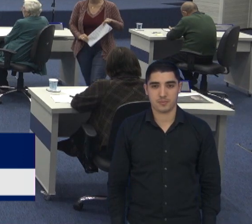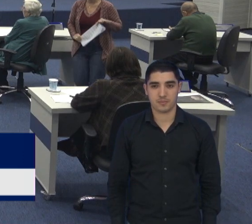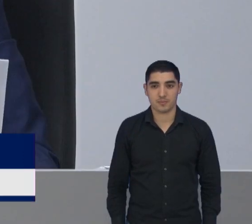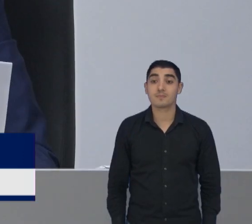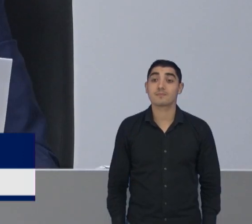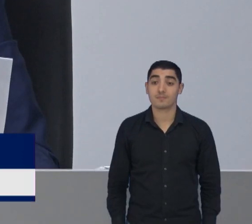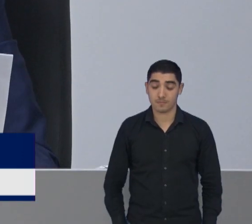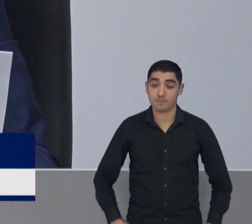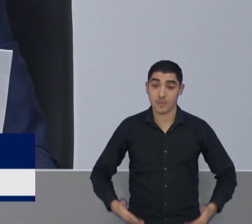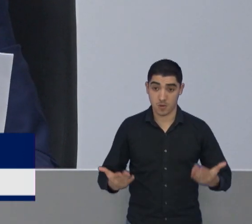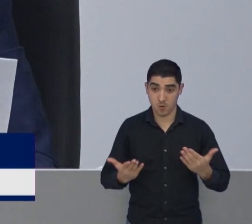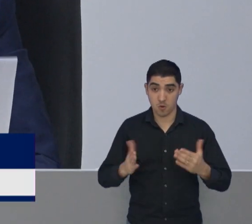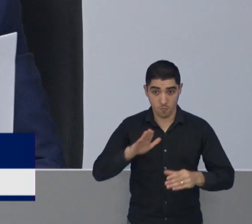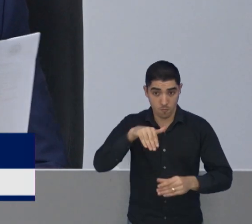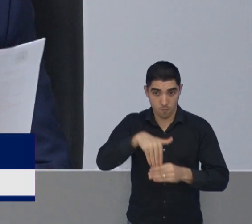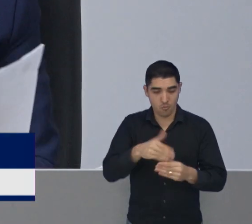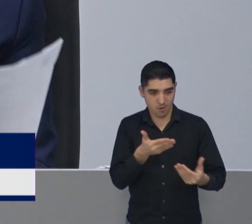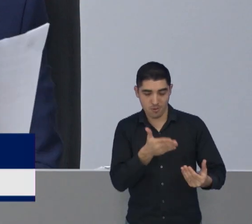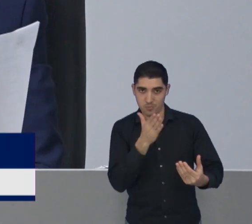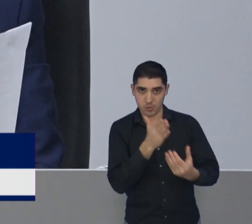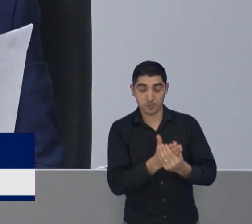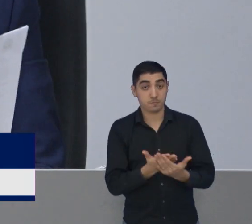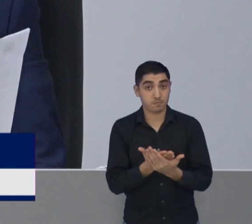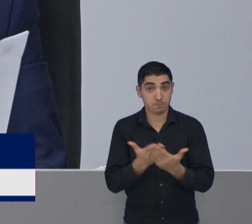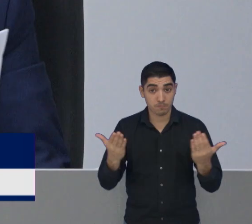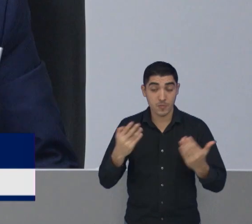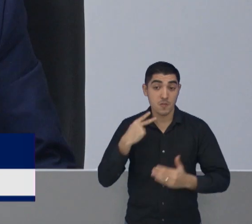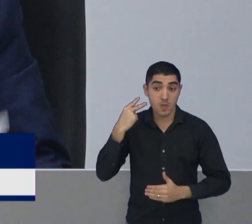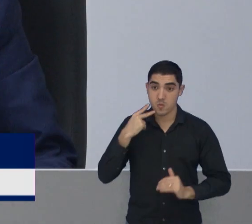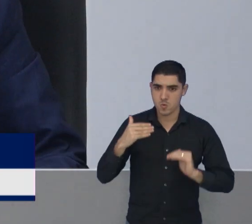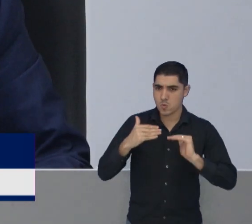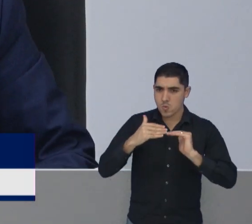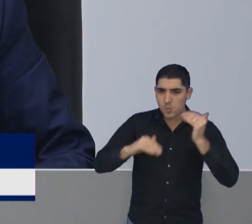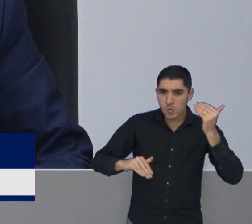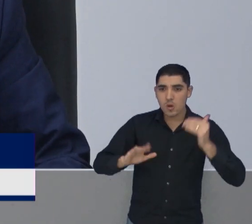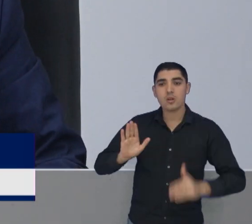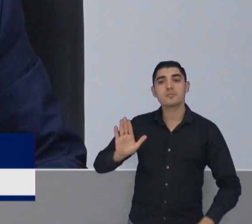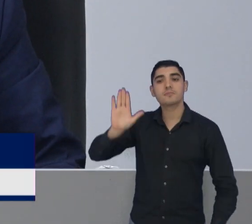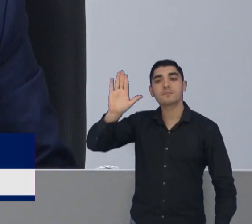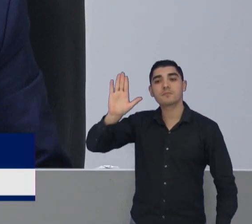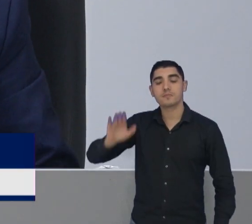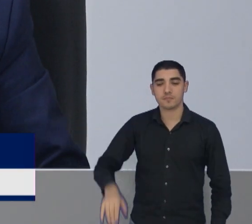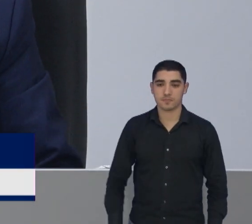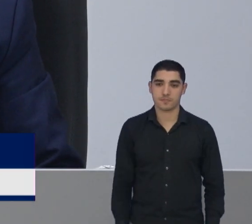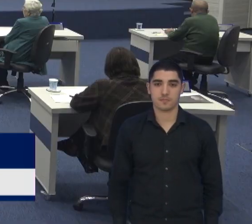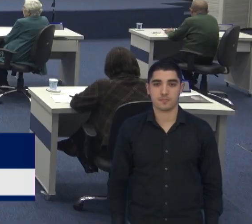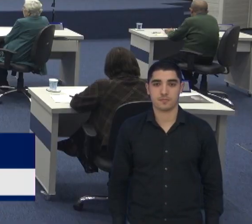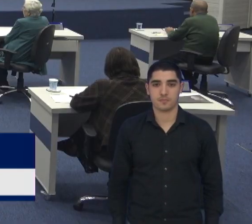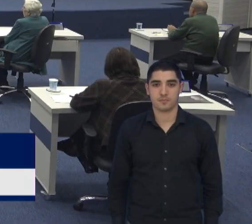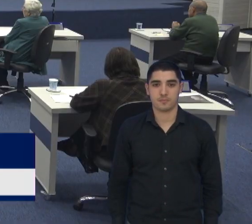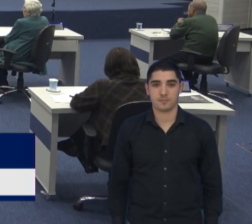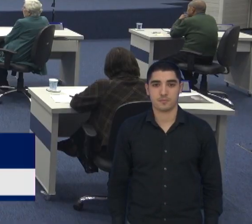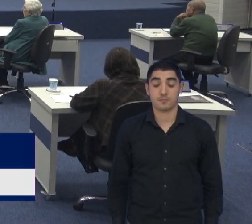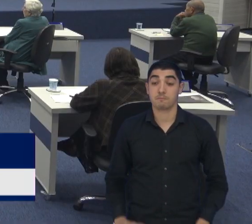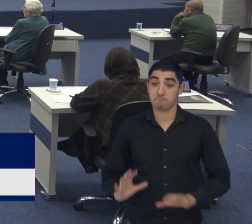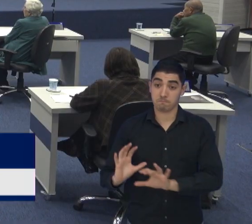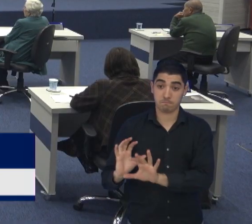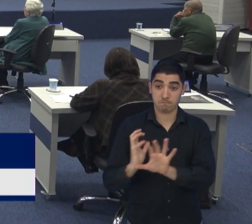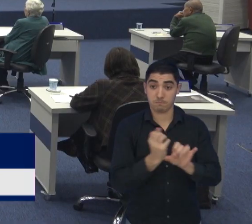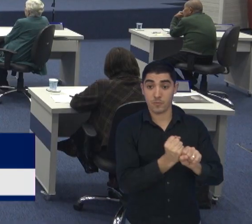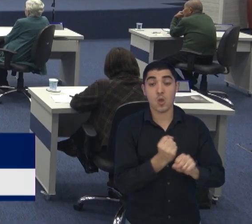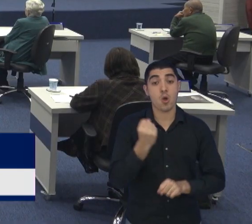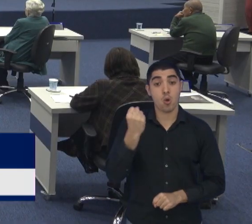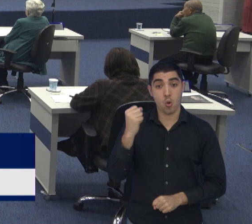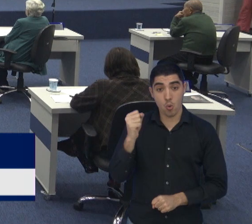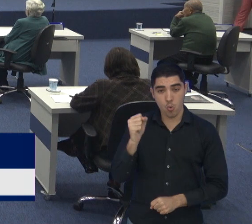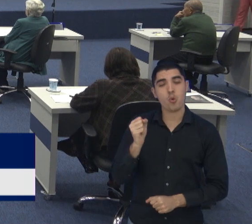Em votação, o processo. Vereadores favoráveis permaneçam como estão, os contrários que se manifestem. São 8